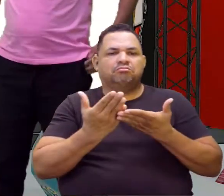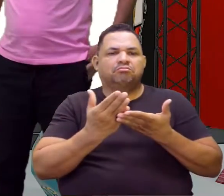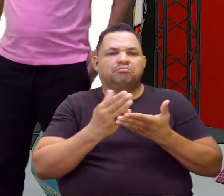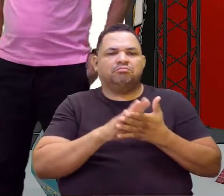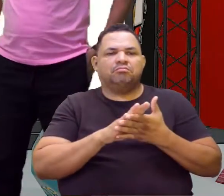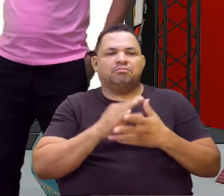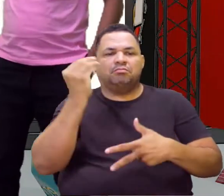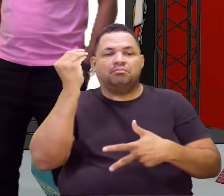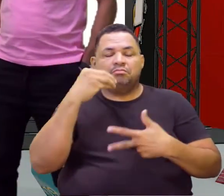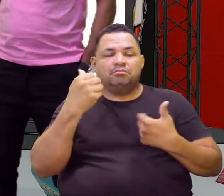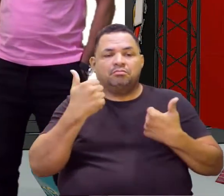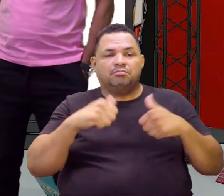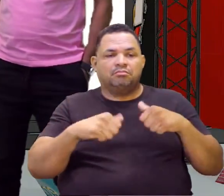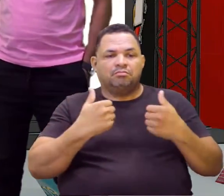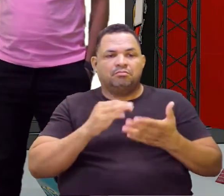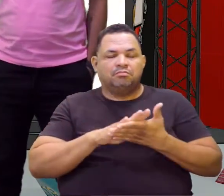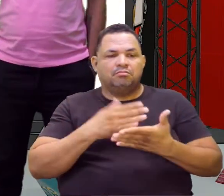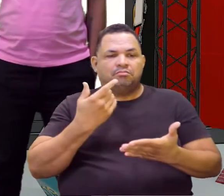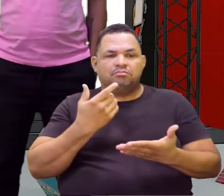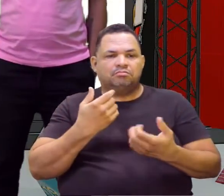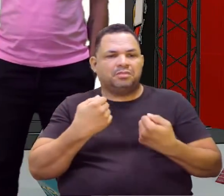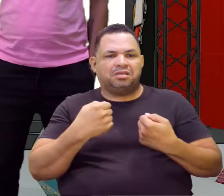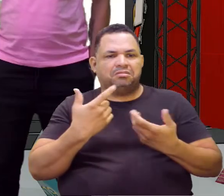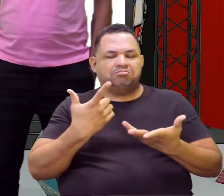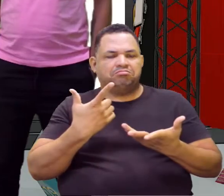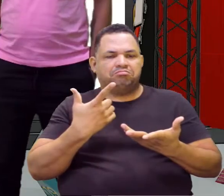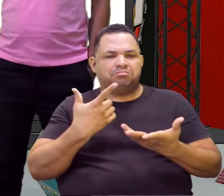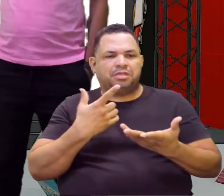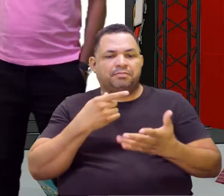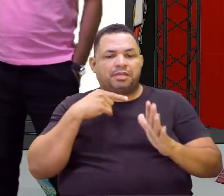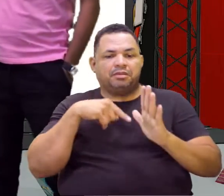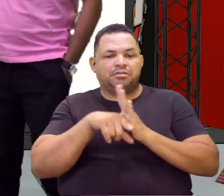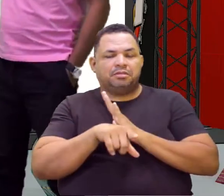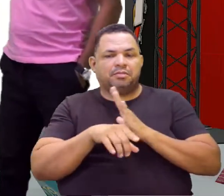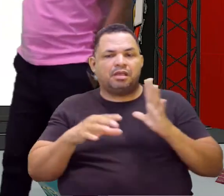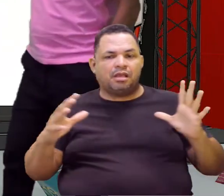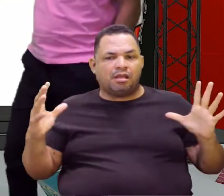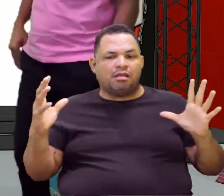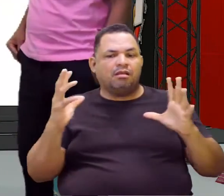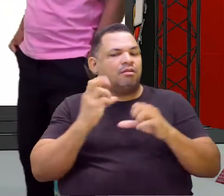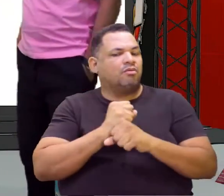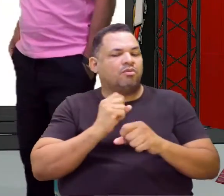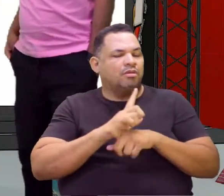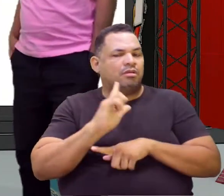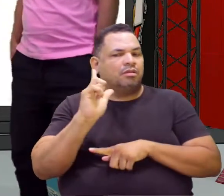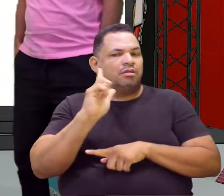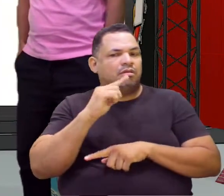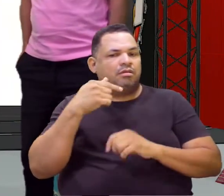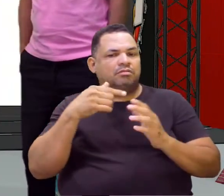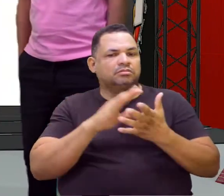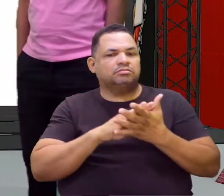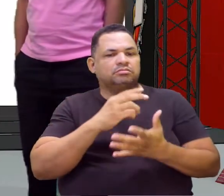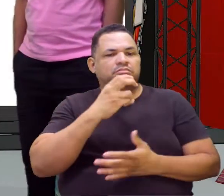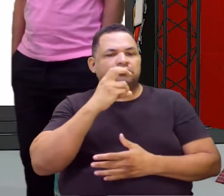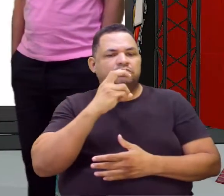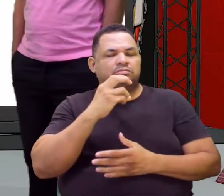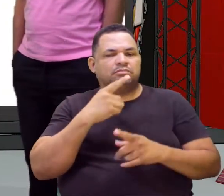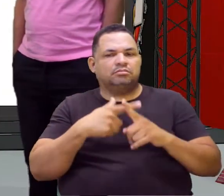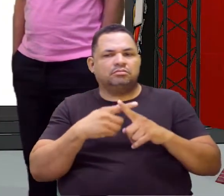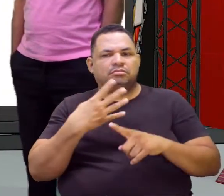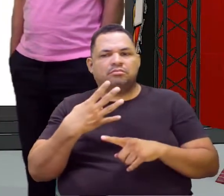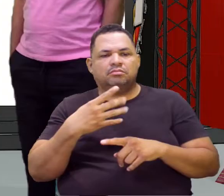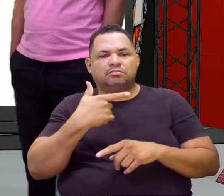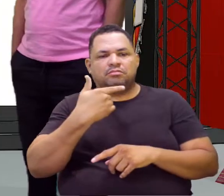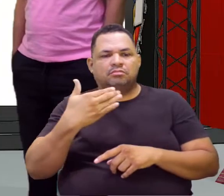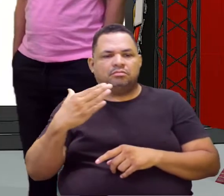de Enem, não vai pedir para simplesmente calcular a área. Não, né? porque 5 vezes 4, 20. Pronto, 4 vezes 5, 20. Tem 20